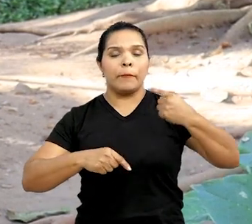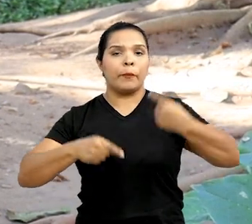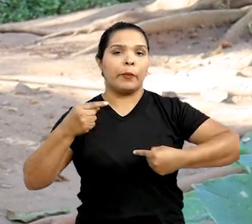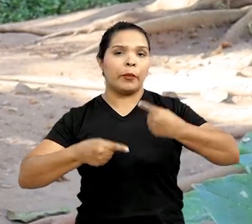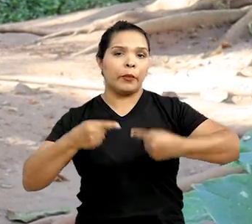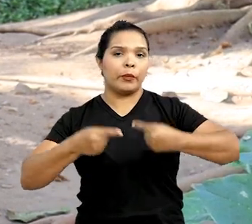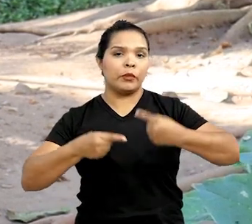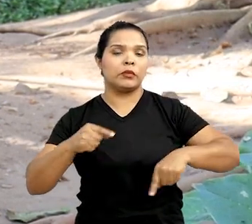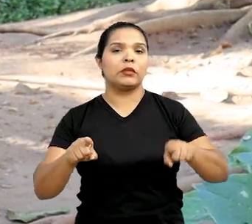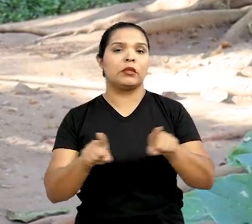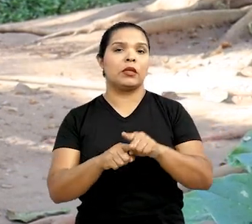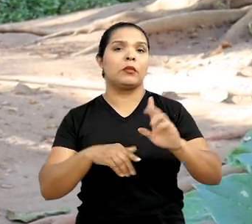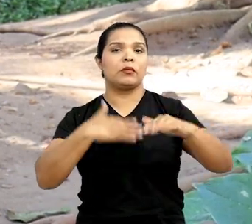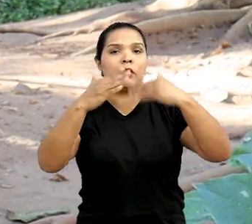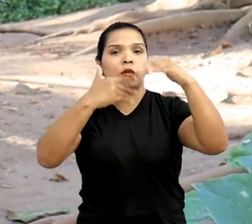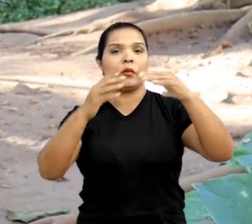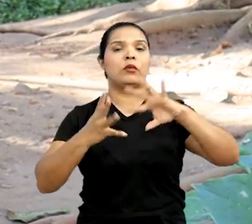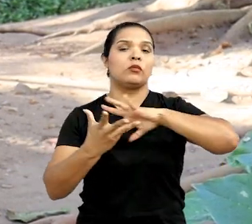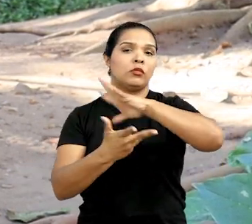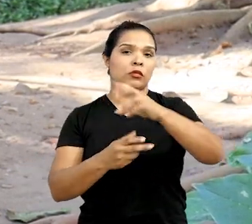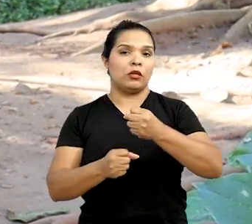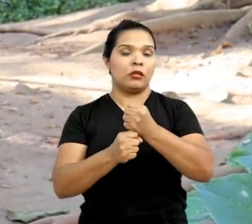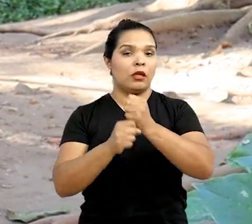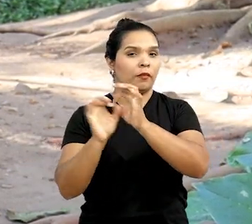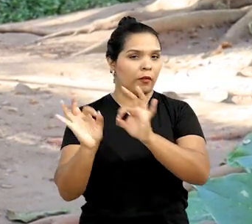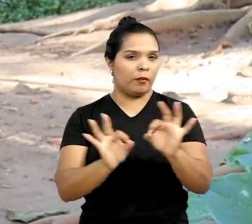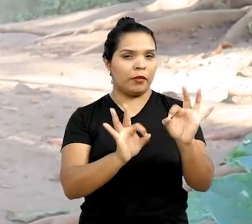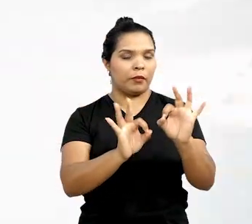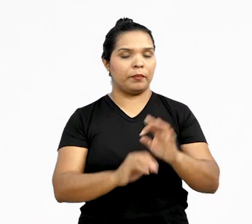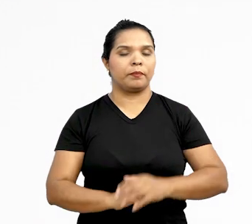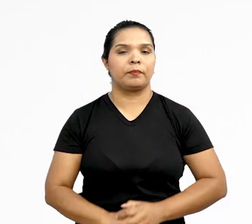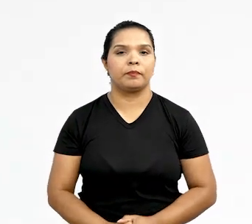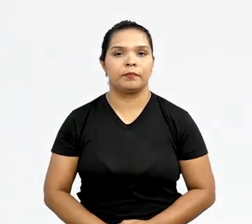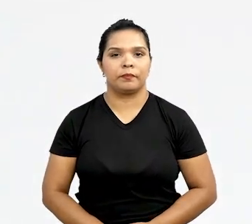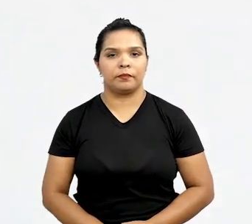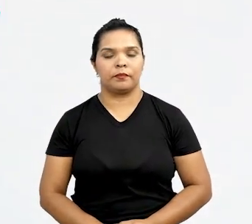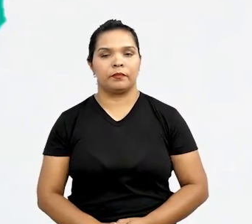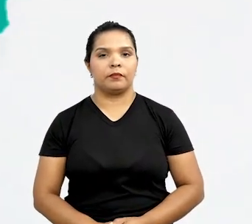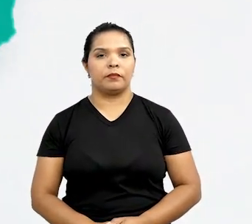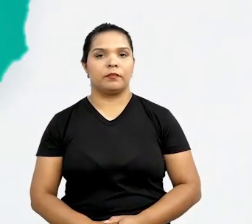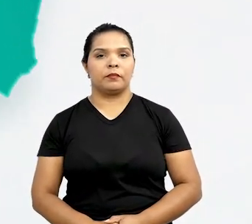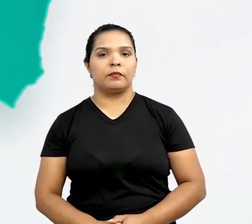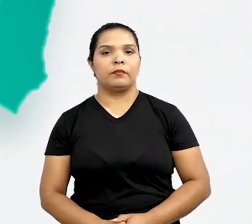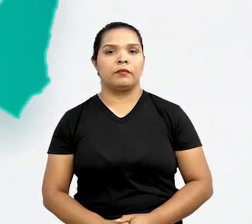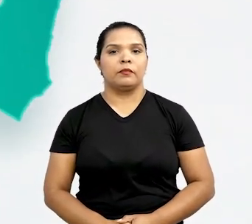preservação ambiental e de desenvolvimento sustentável. Acompanhe.